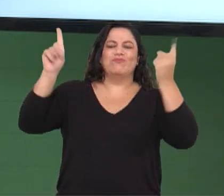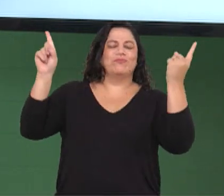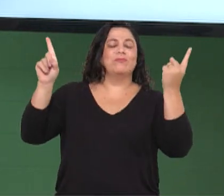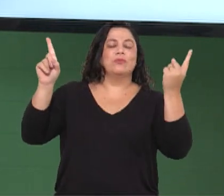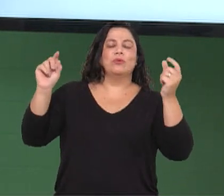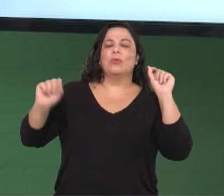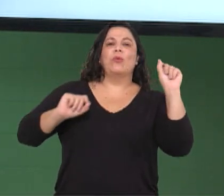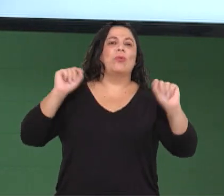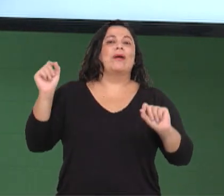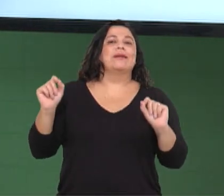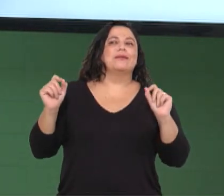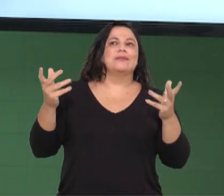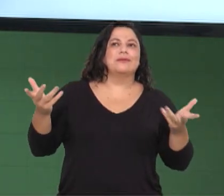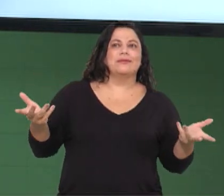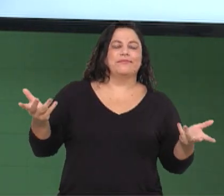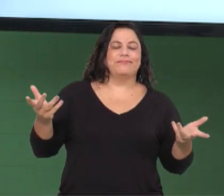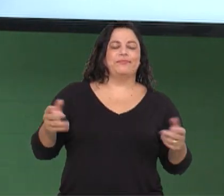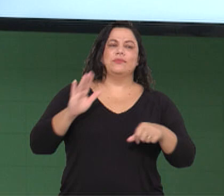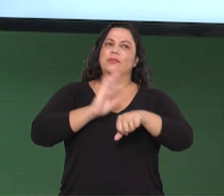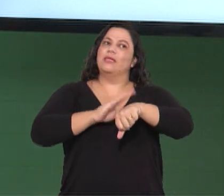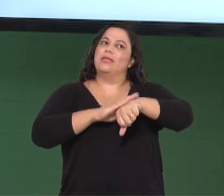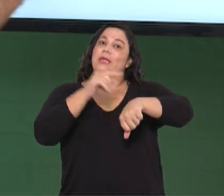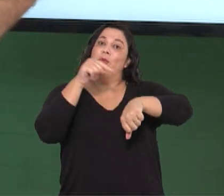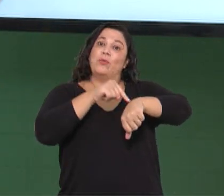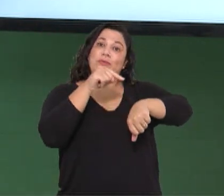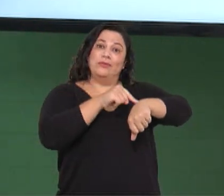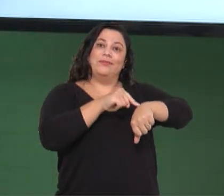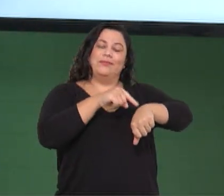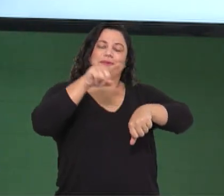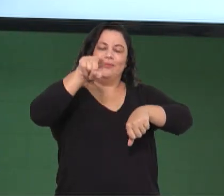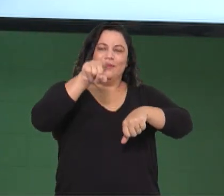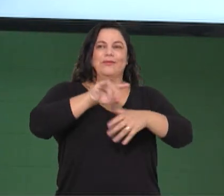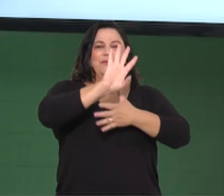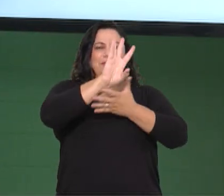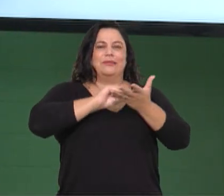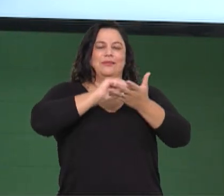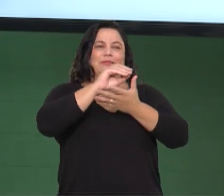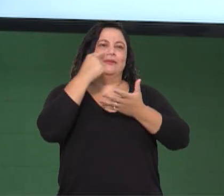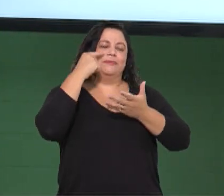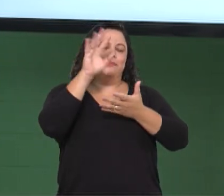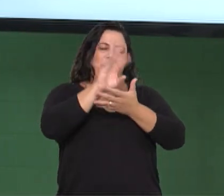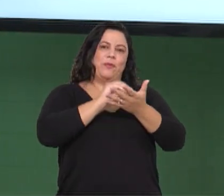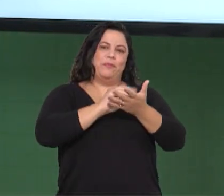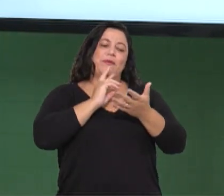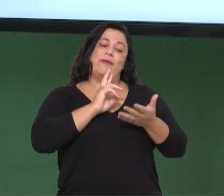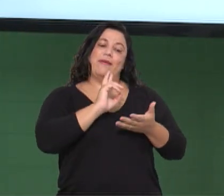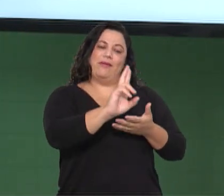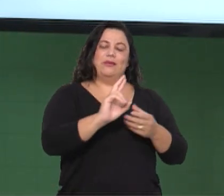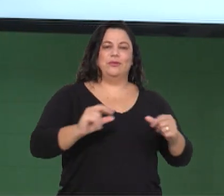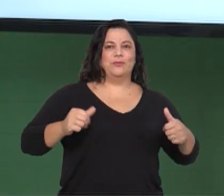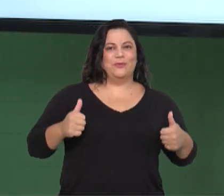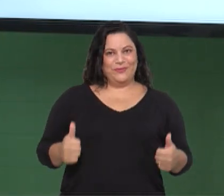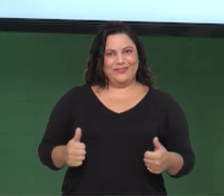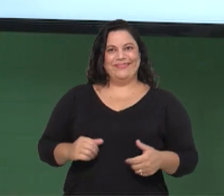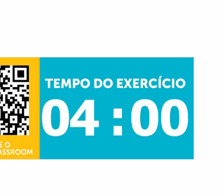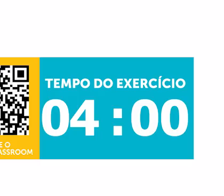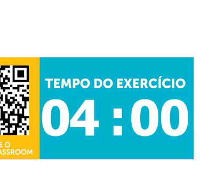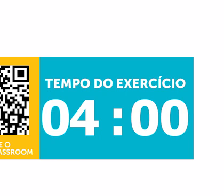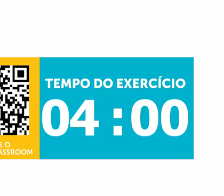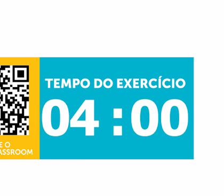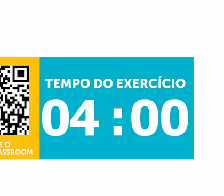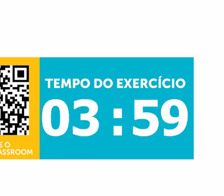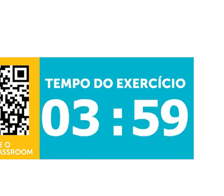palavras contrárias? Vou dar um tempinho para que vocês escrevam quais são essas palavras contrárias e voltamos já.